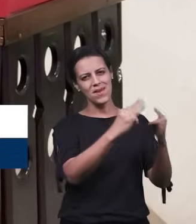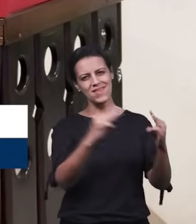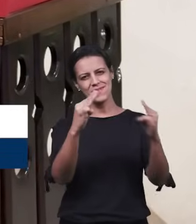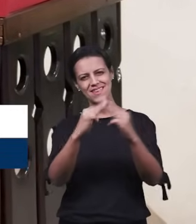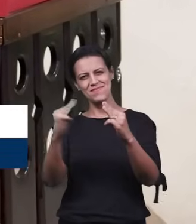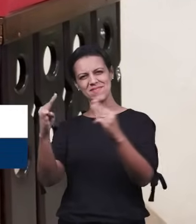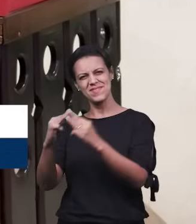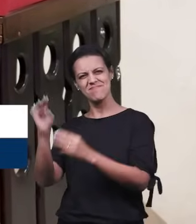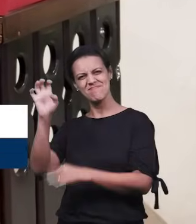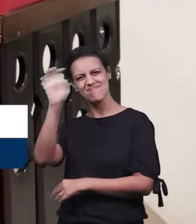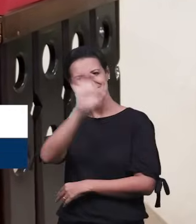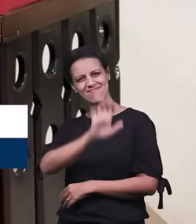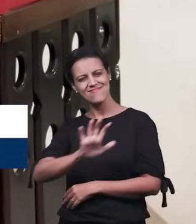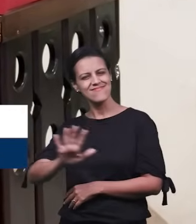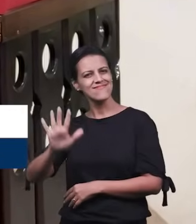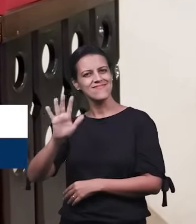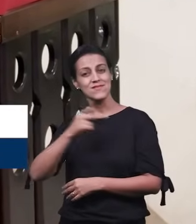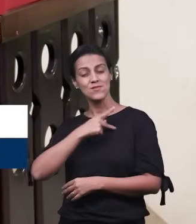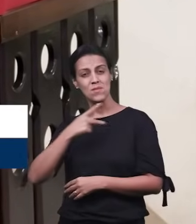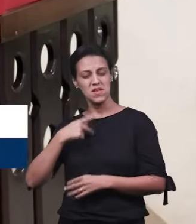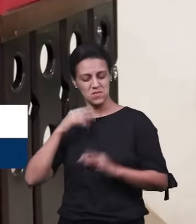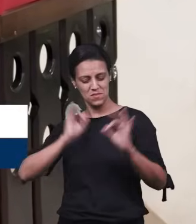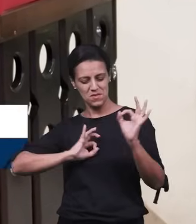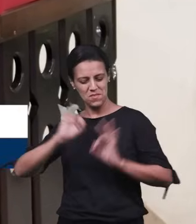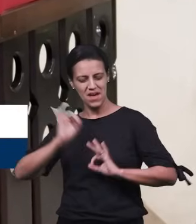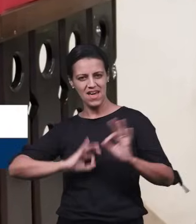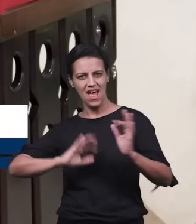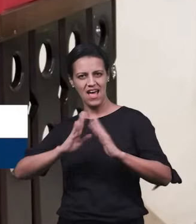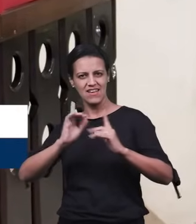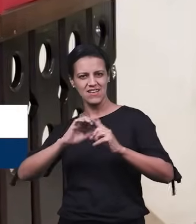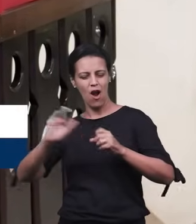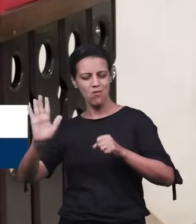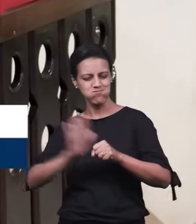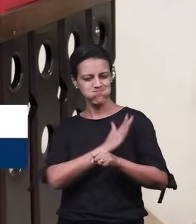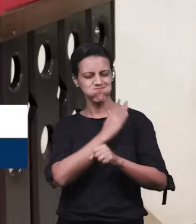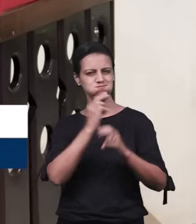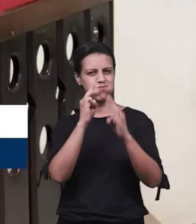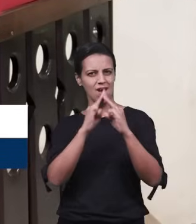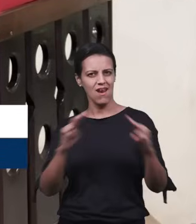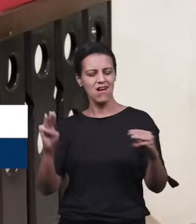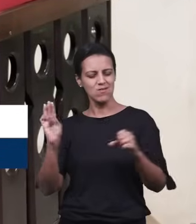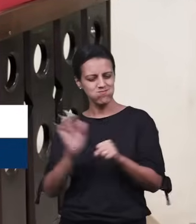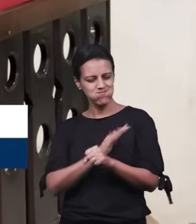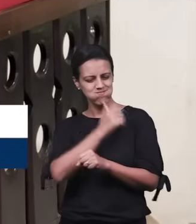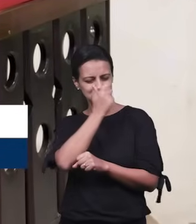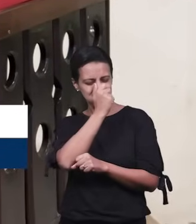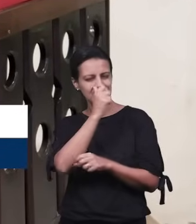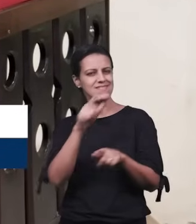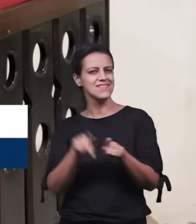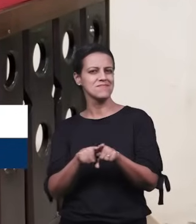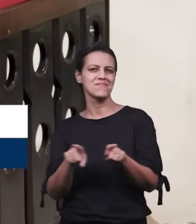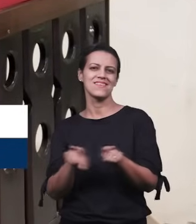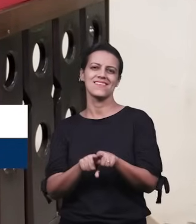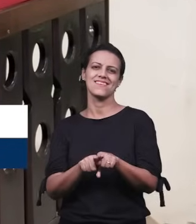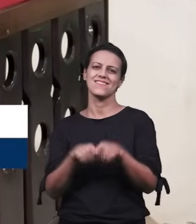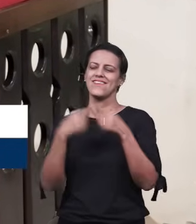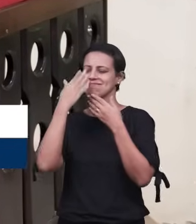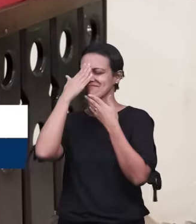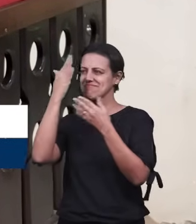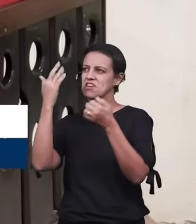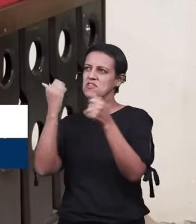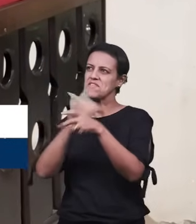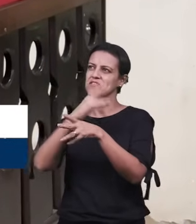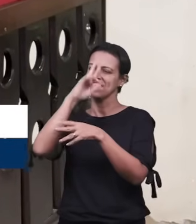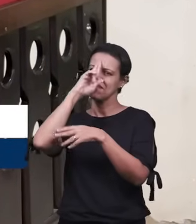estados, em todos os manaíns, os pastores se prepararam, as igrejas cheias, os manaíns cheios. Hoje nós